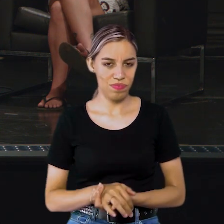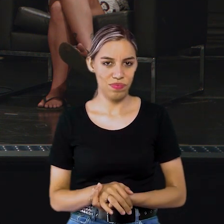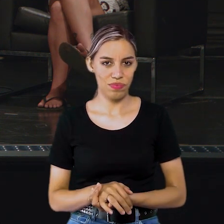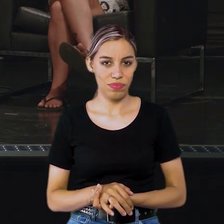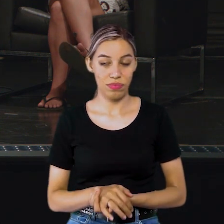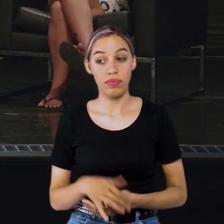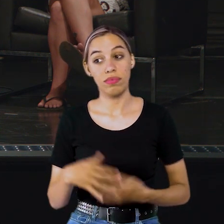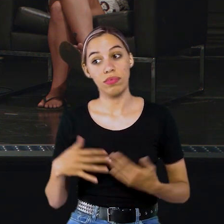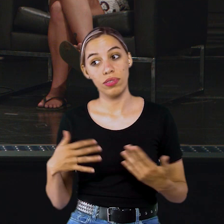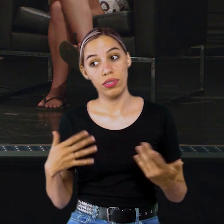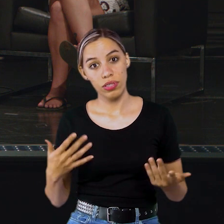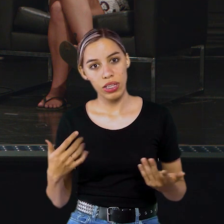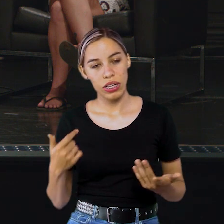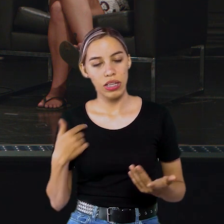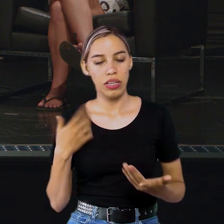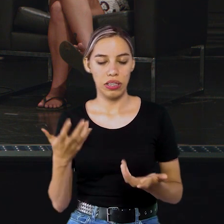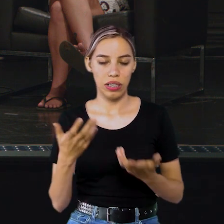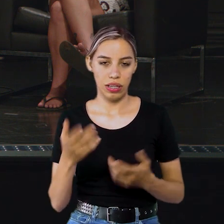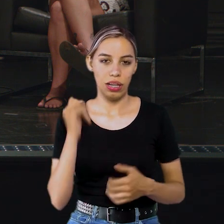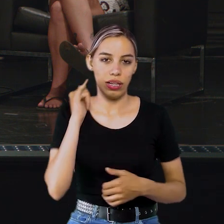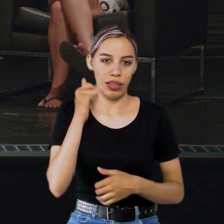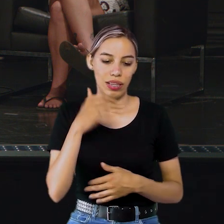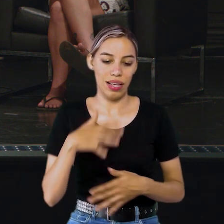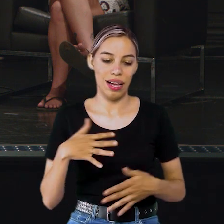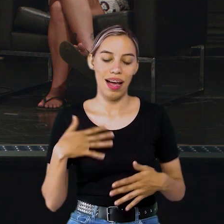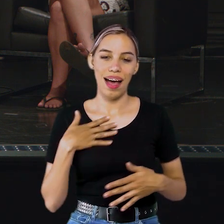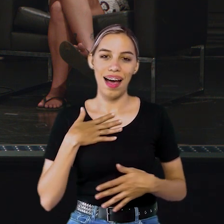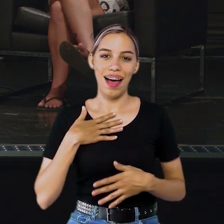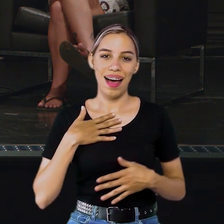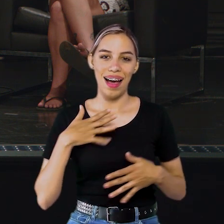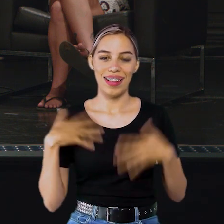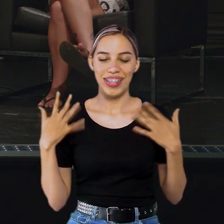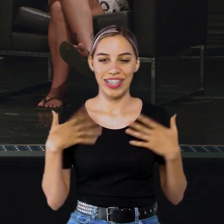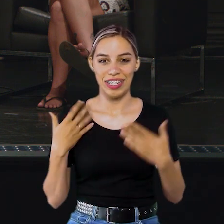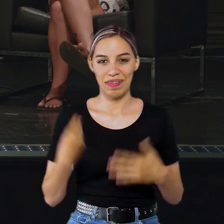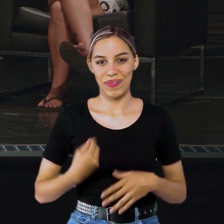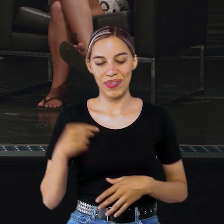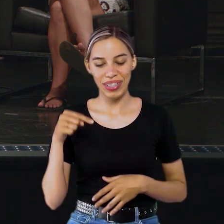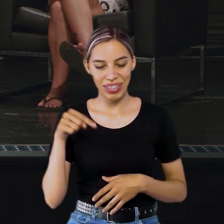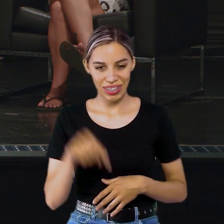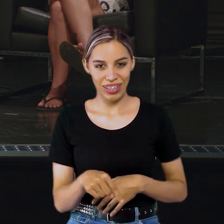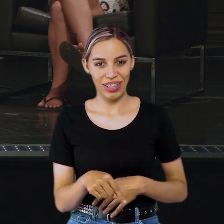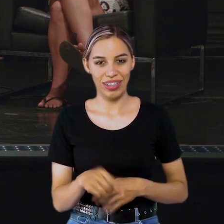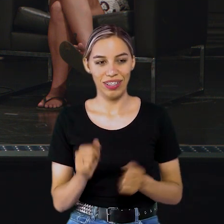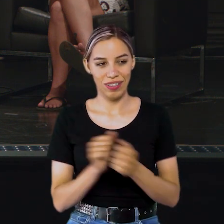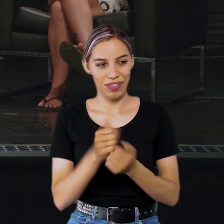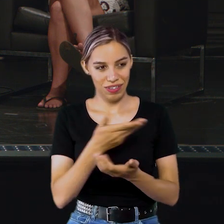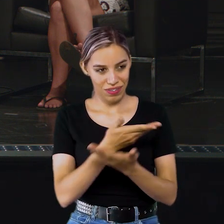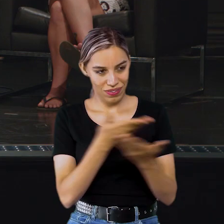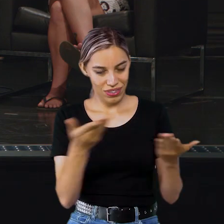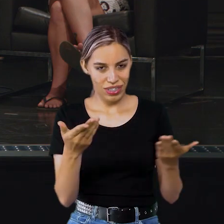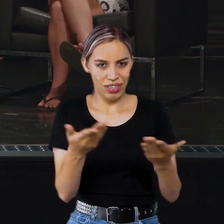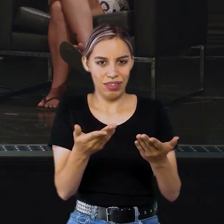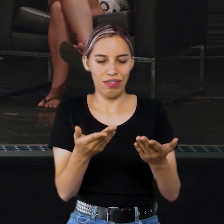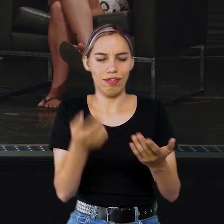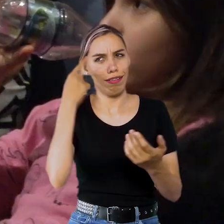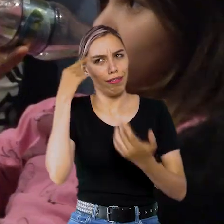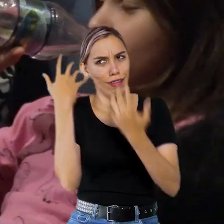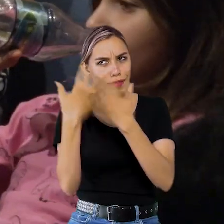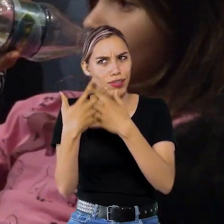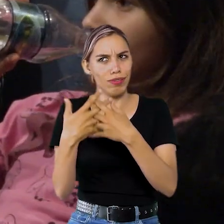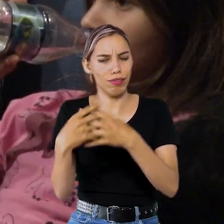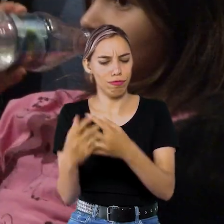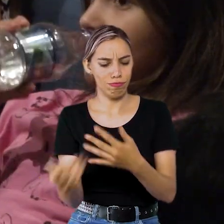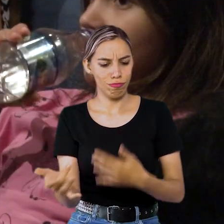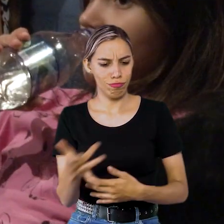Bom, eu queria dizer da alegria de estar aqui com vocês. Essas reflexões foram tocantes em vários aspectos. E fazer